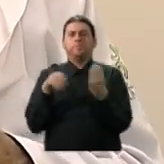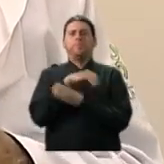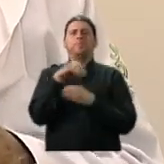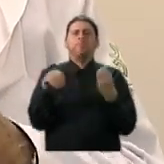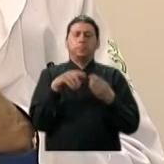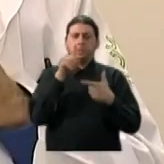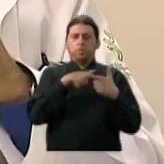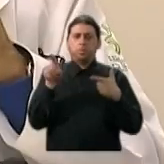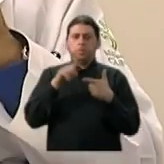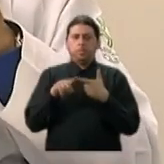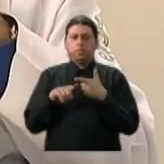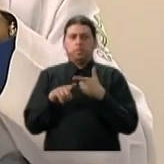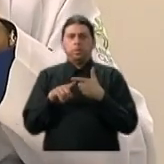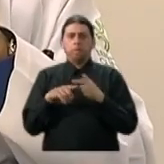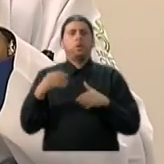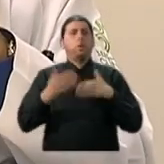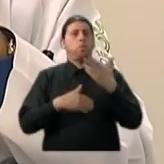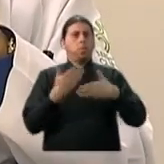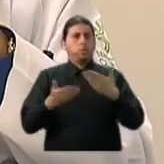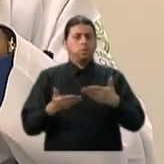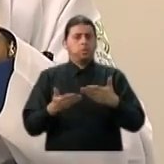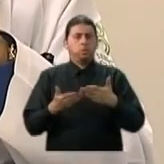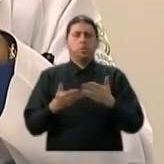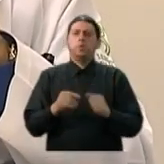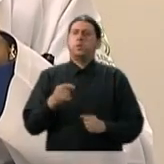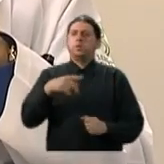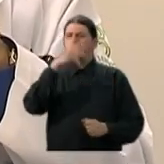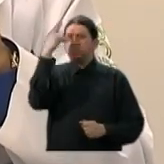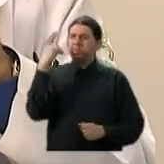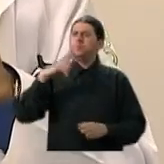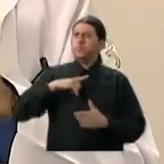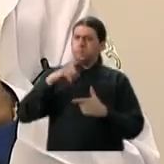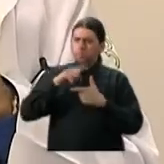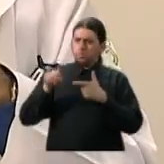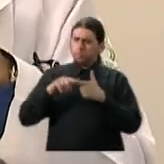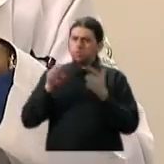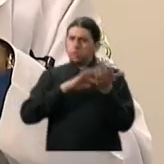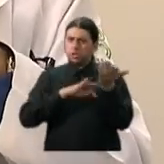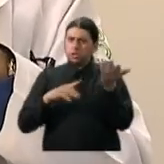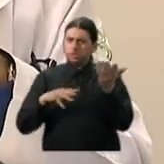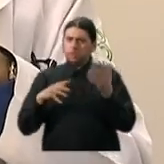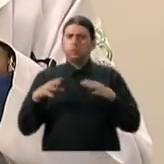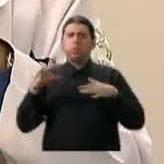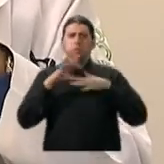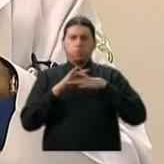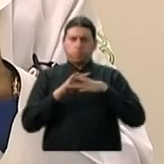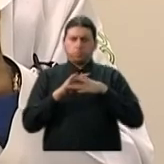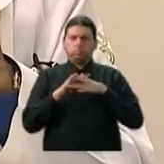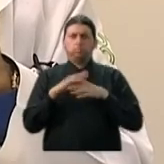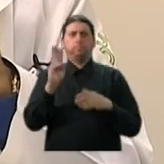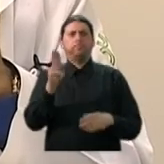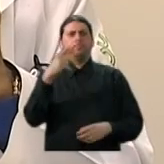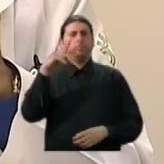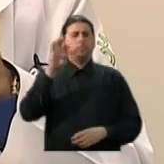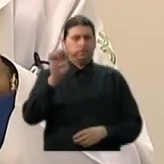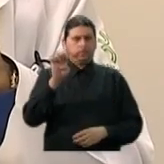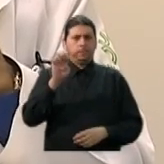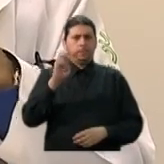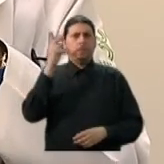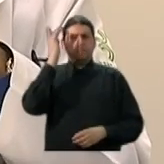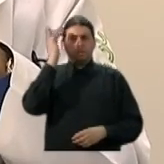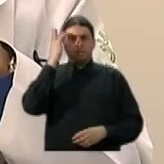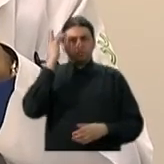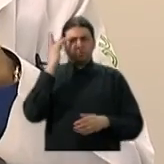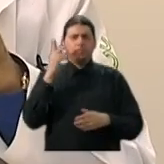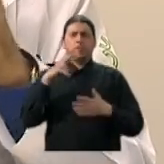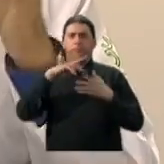Então, quando essa pessoa tem a lesão ou quando o vírus está maduro